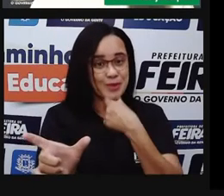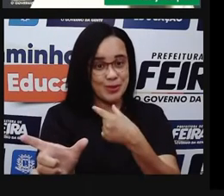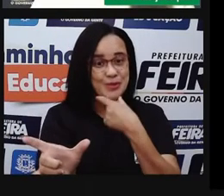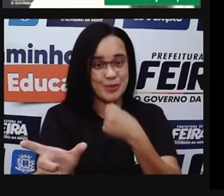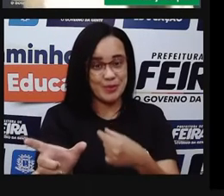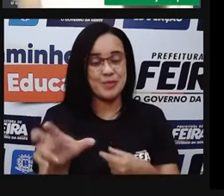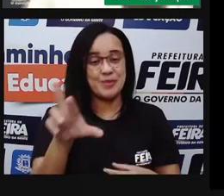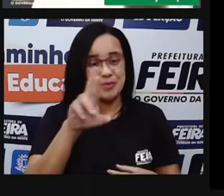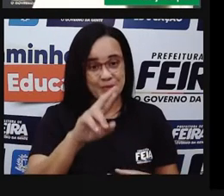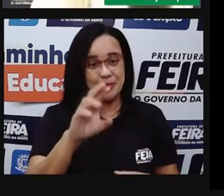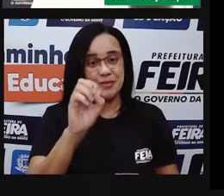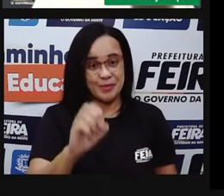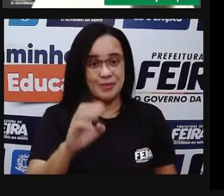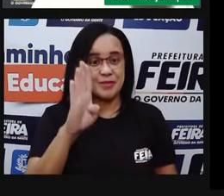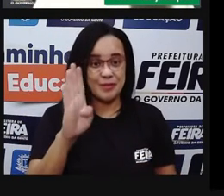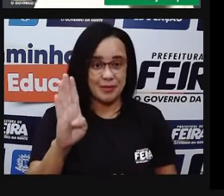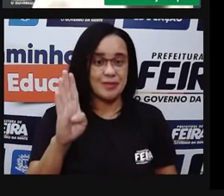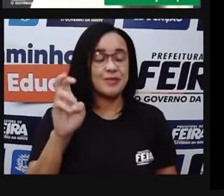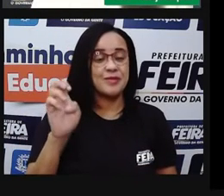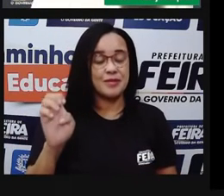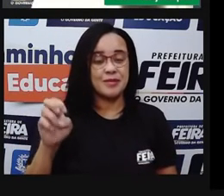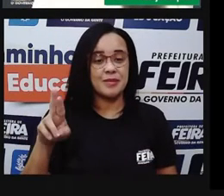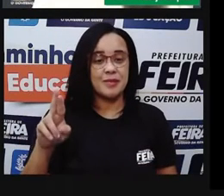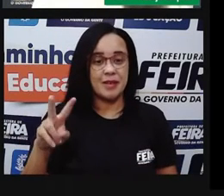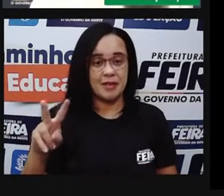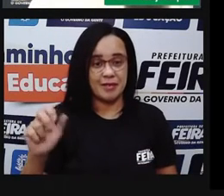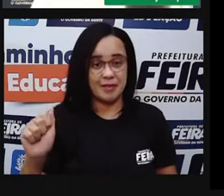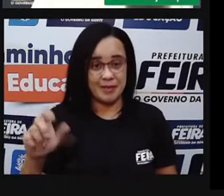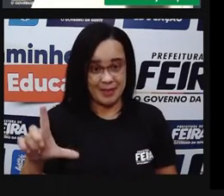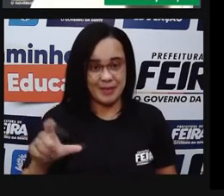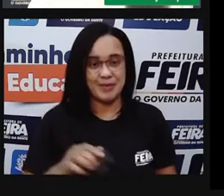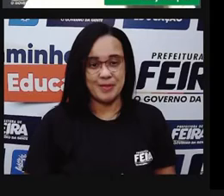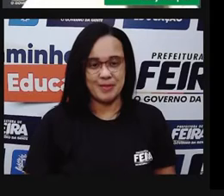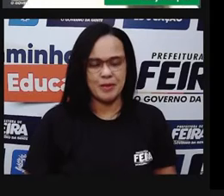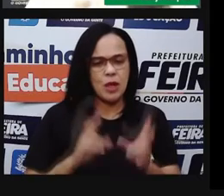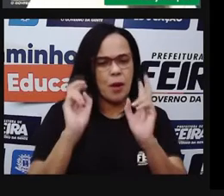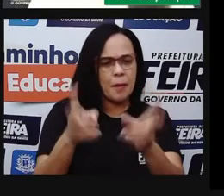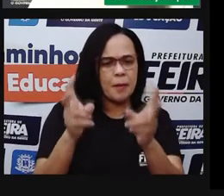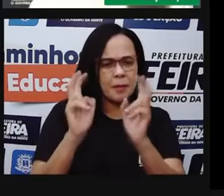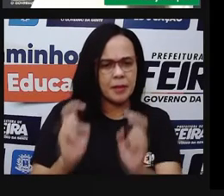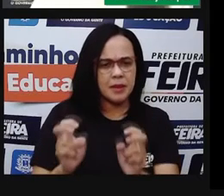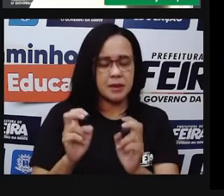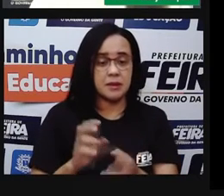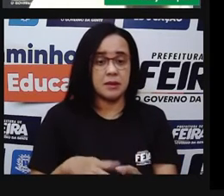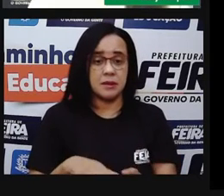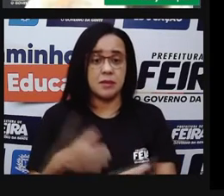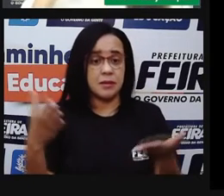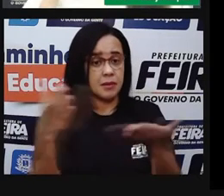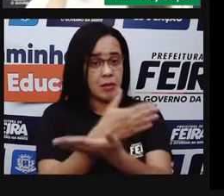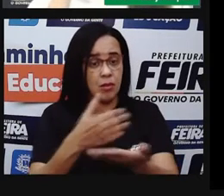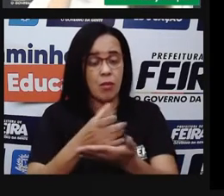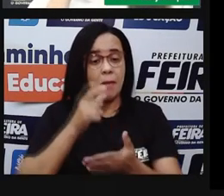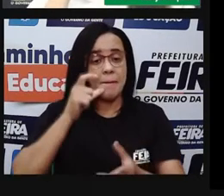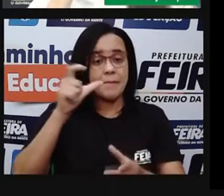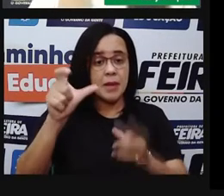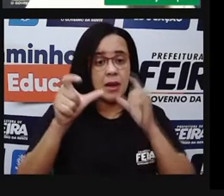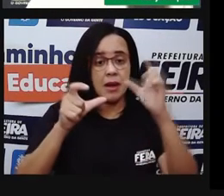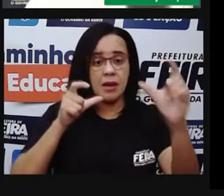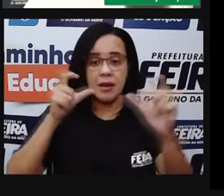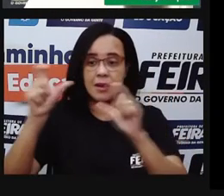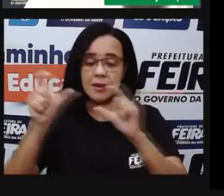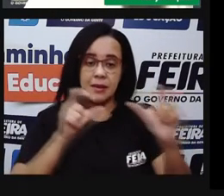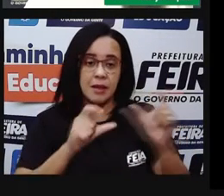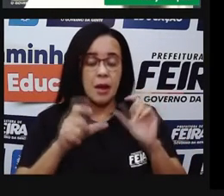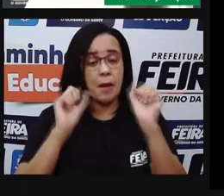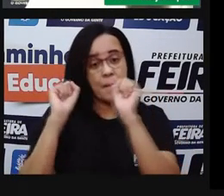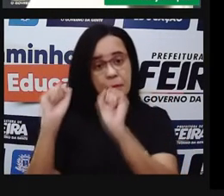percebi, agora a gente vai para uma outra etapa da nossa aula, né? Eu percebi que algumas palavras a gente pode estudar nesse texto